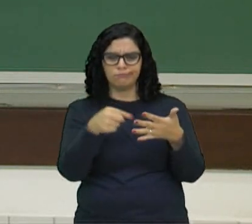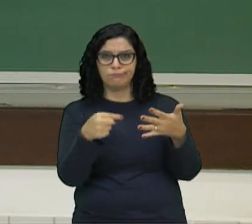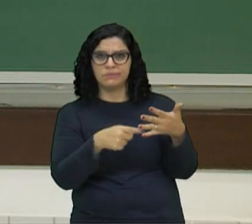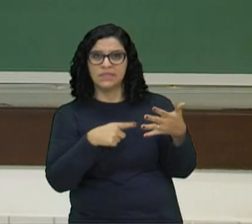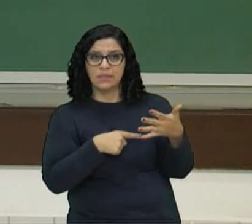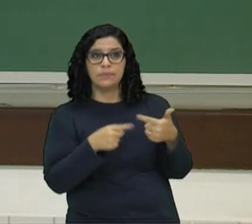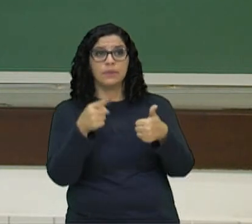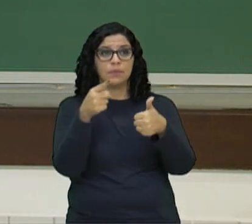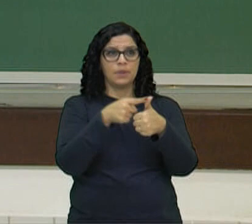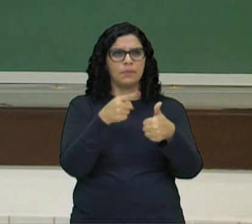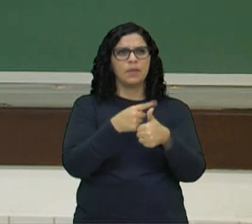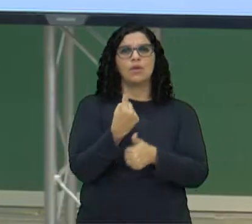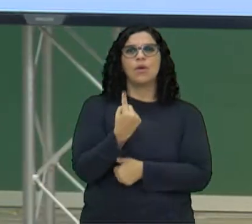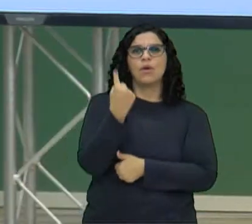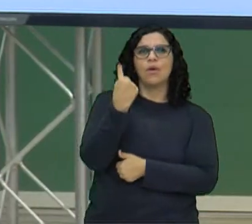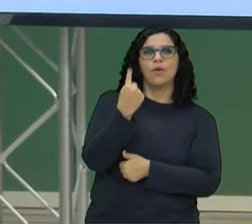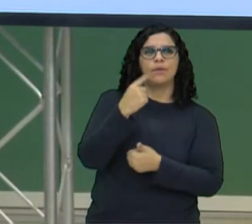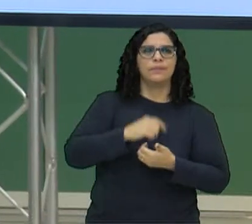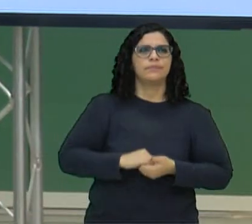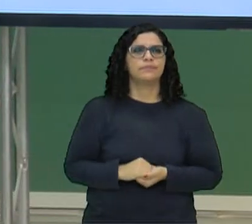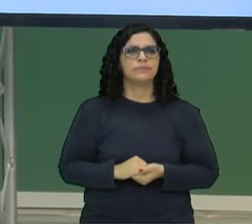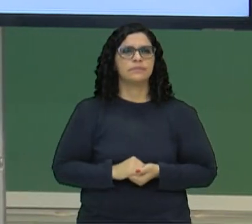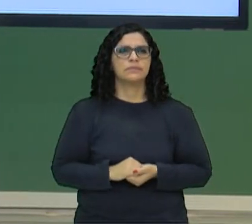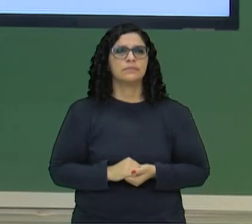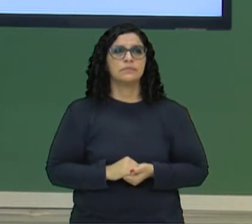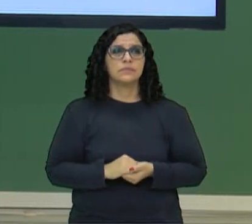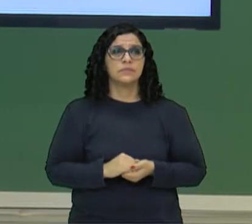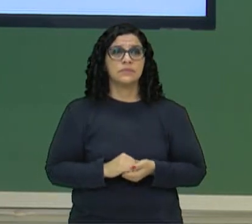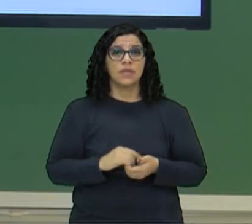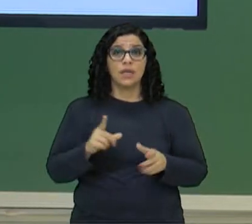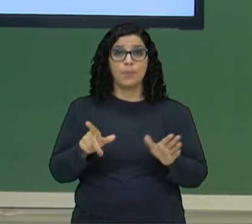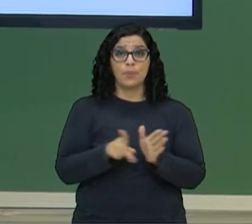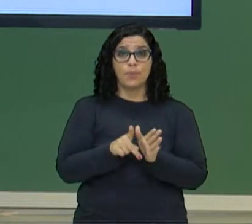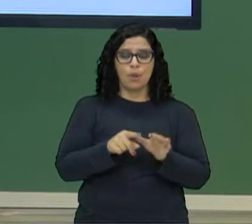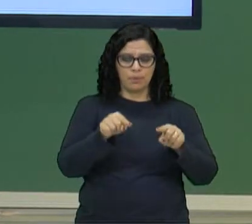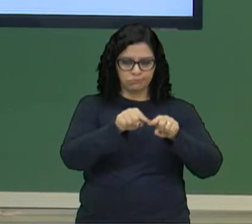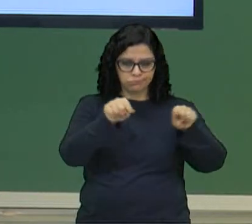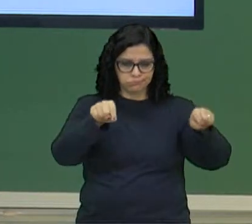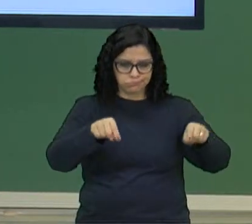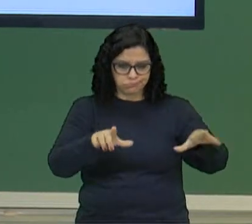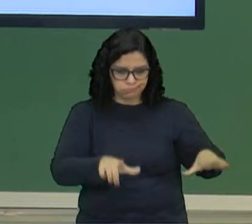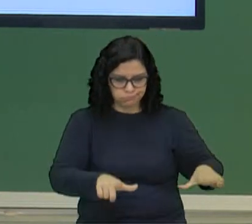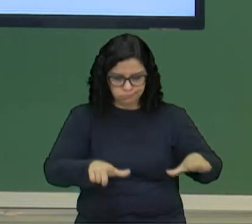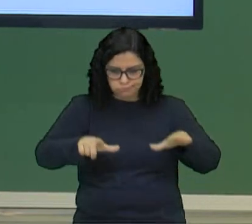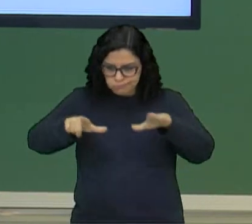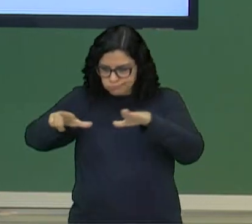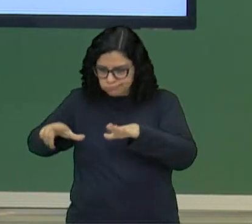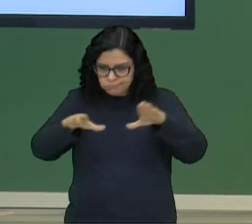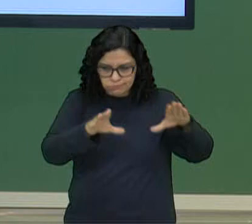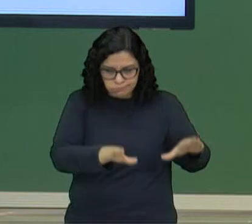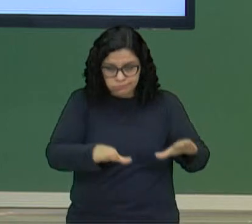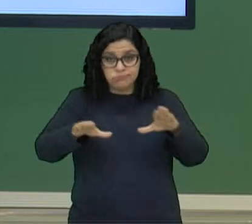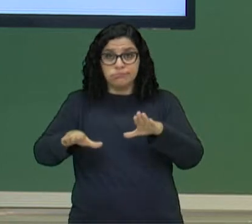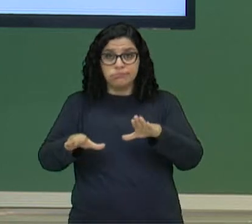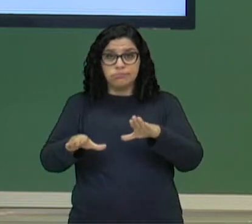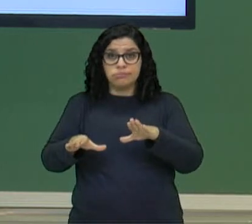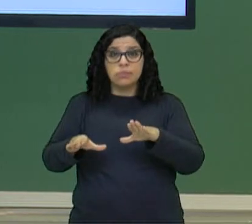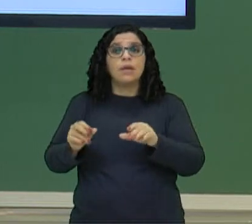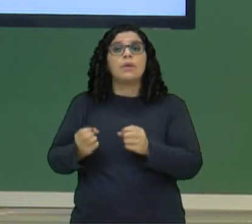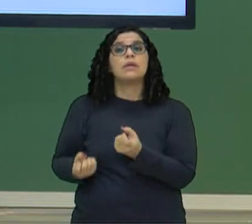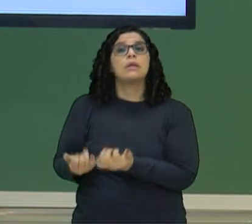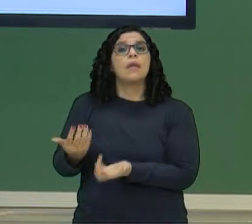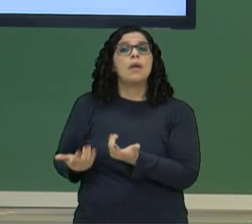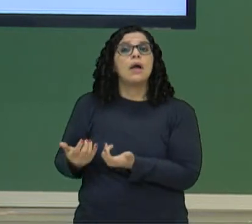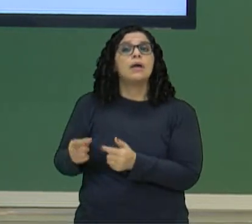Primeira opção, olha aqui, ser retirado na forma de blocos para ser queimado, para produção de calor